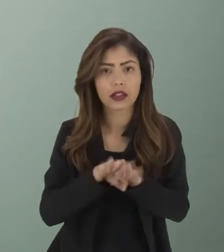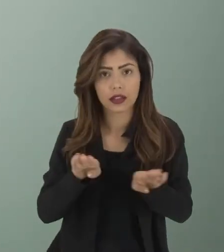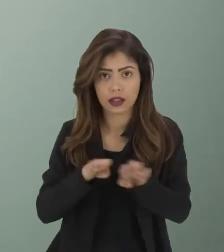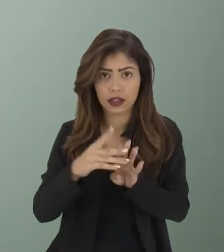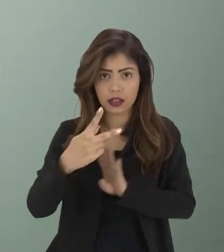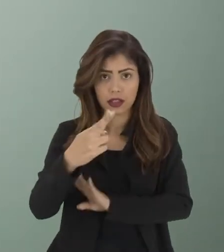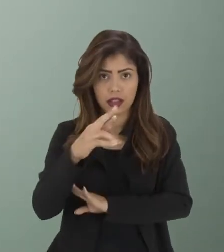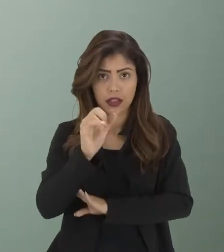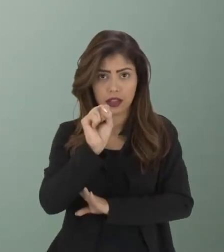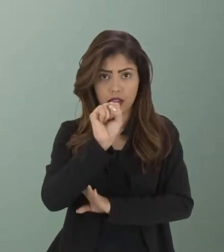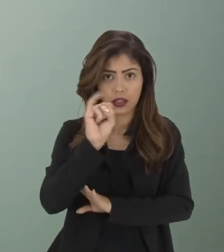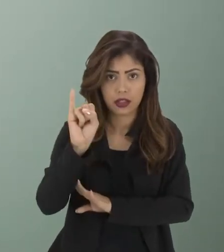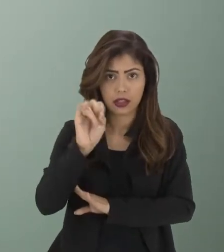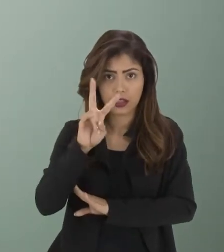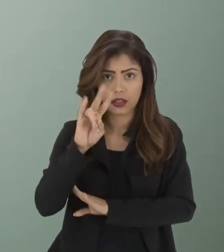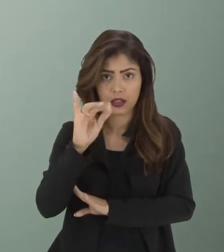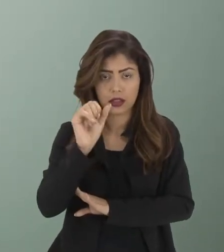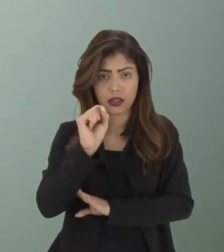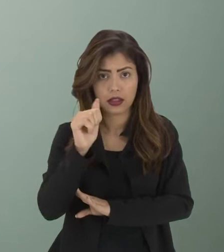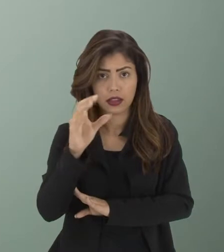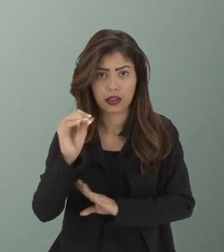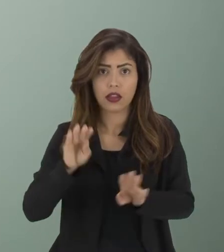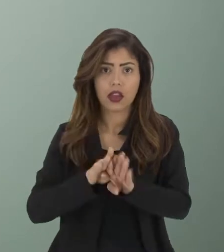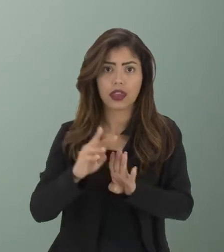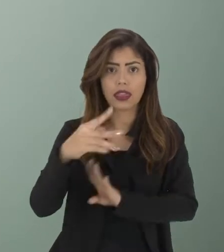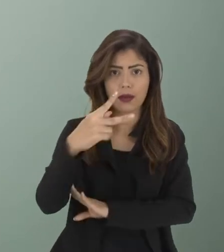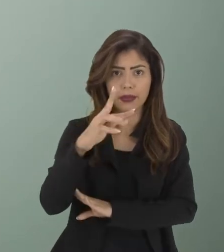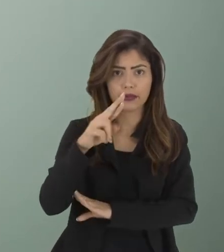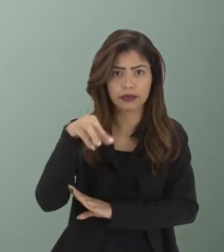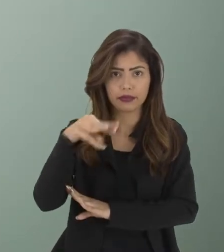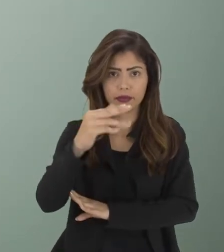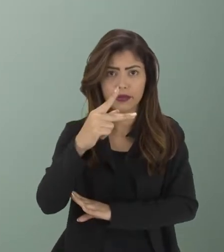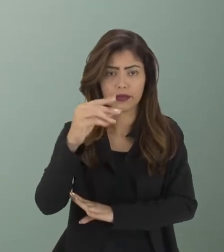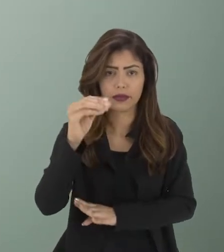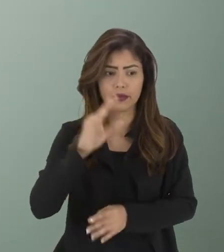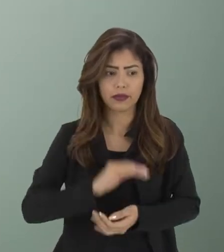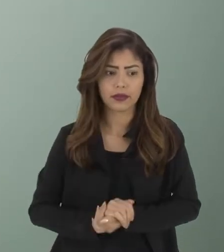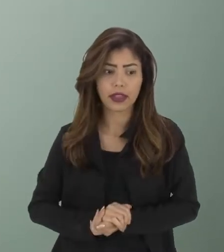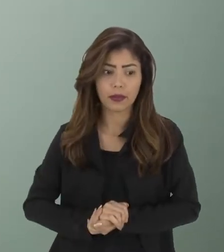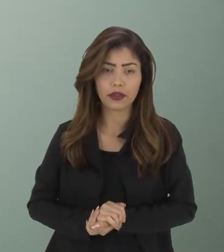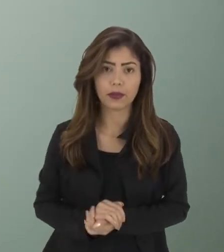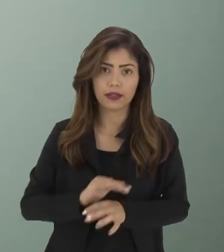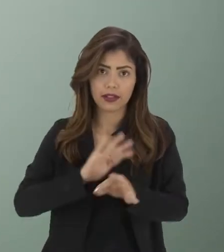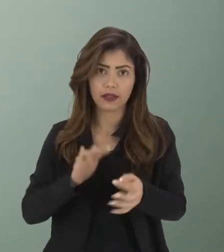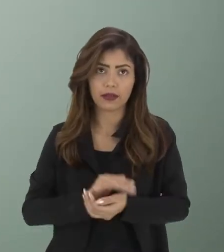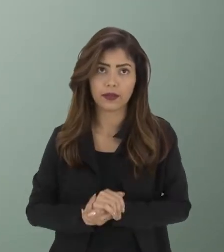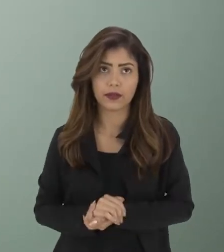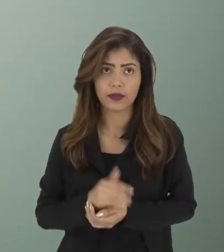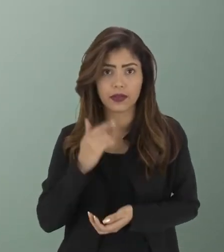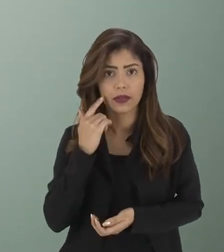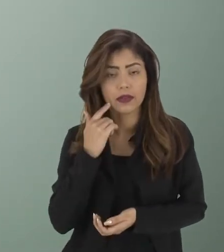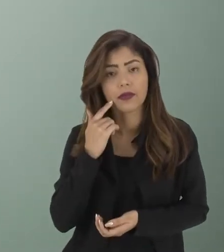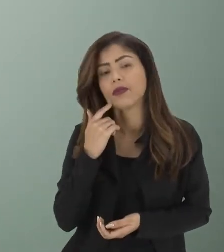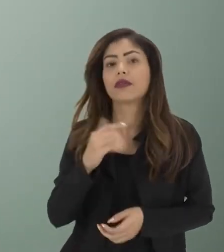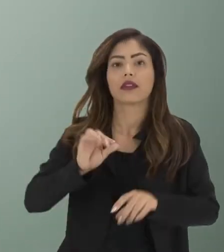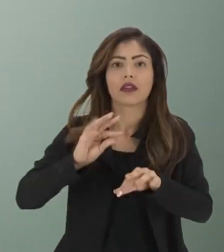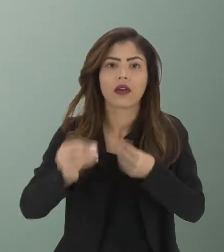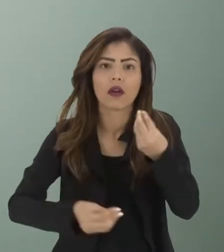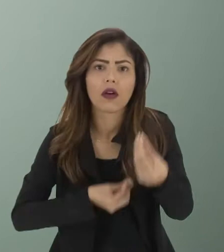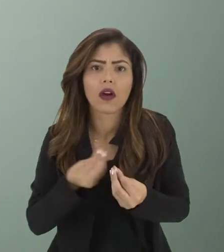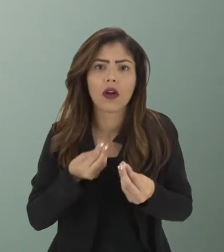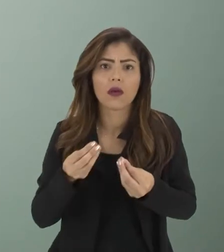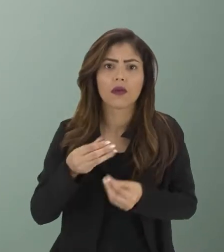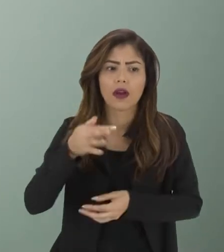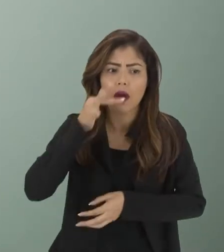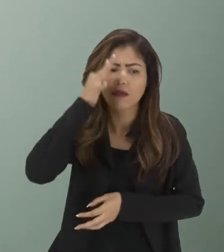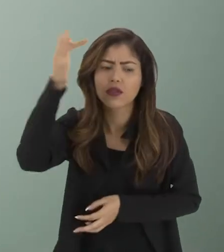previsão de futuro que envolva a previsão do tempo, tá bom? E agora, vou mostrar para você qual é a forma do